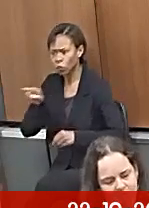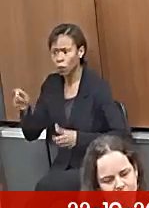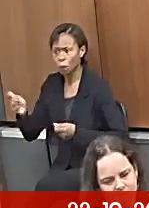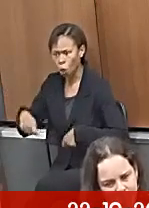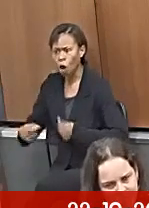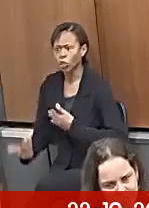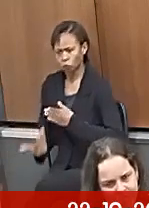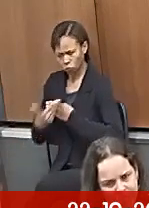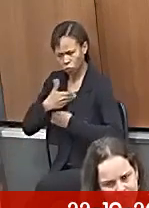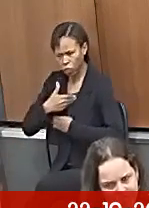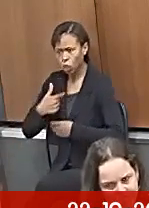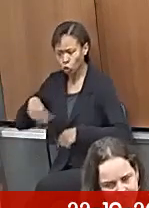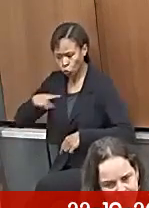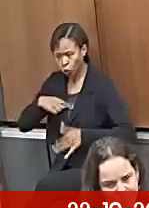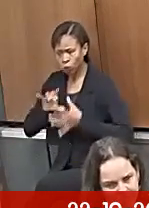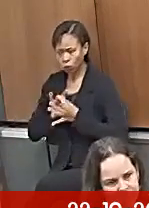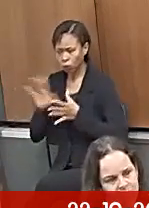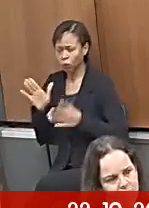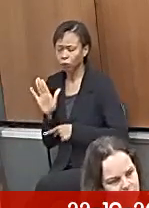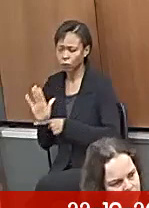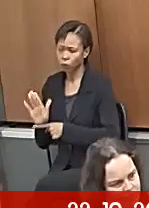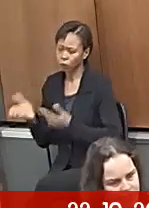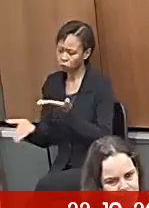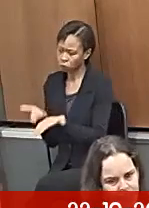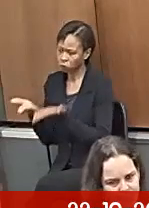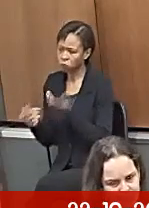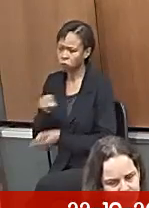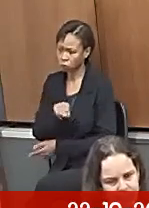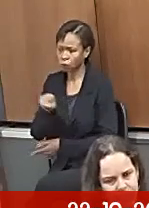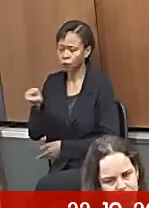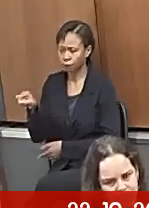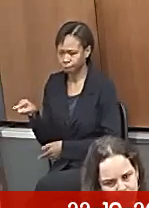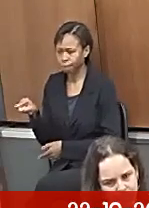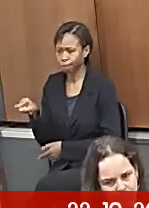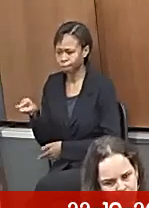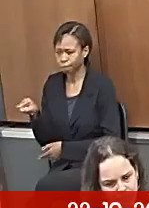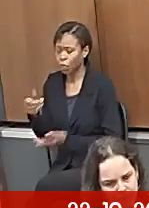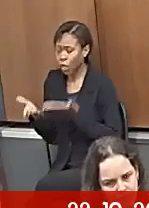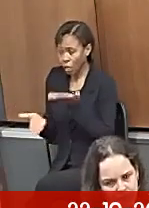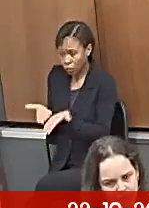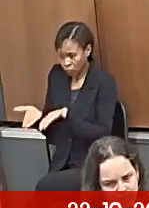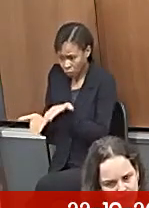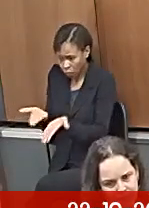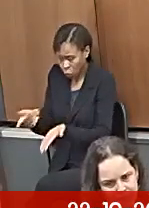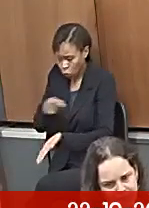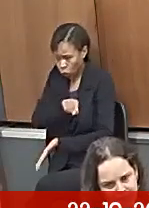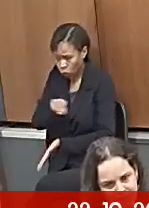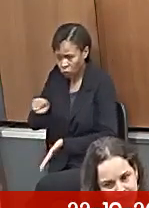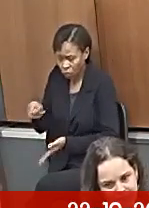à disposição para atender vocês. Que, atendendo vocês, eu estou